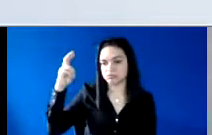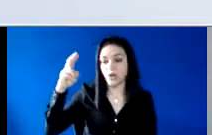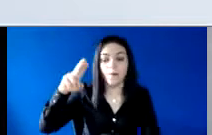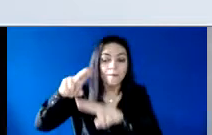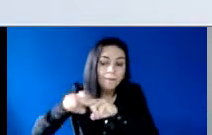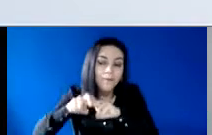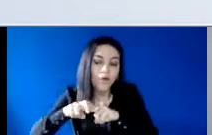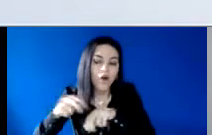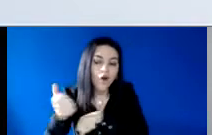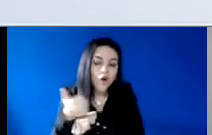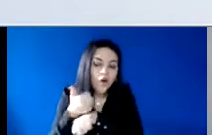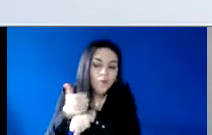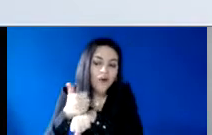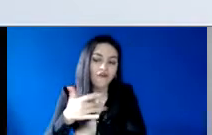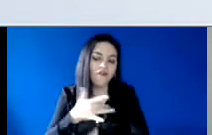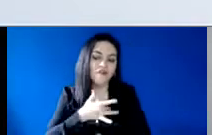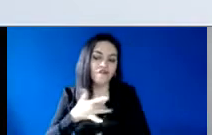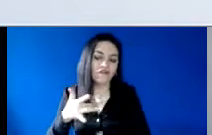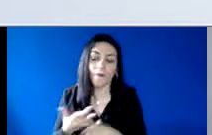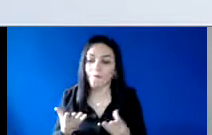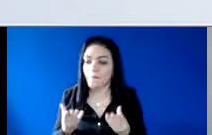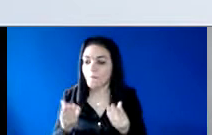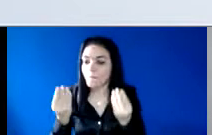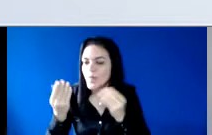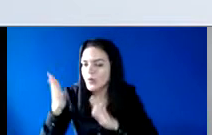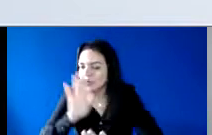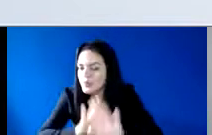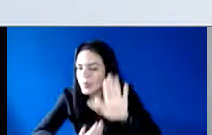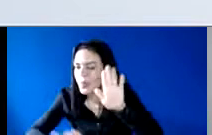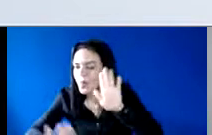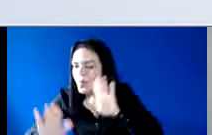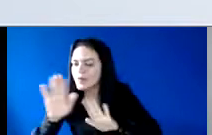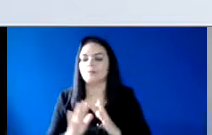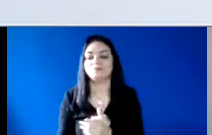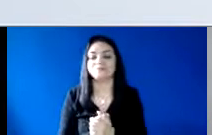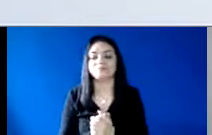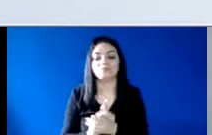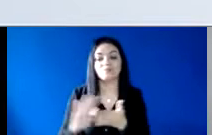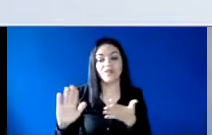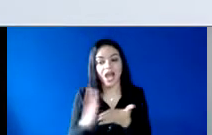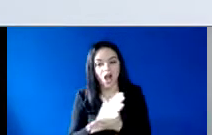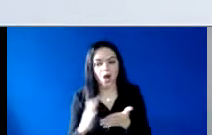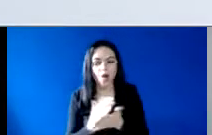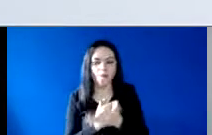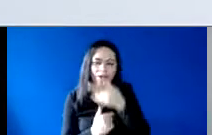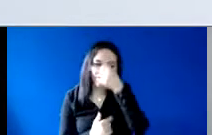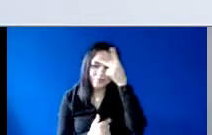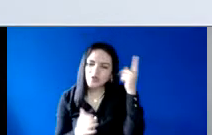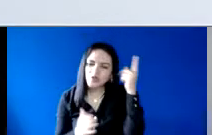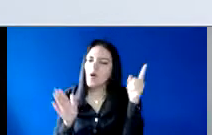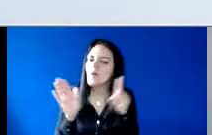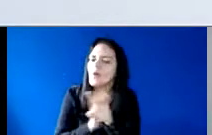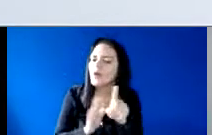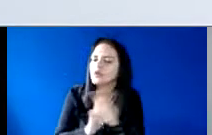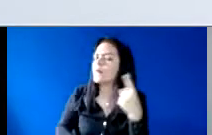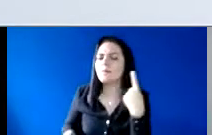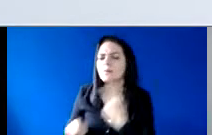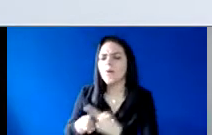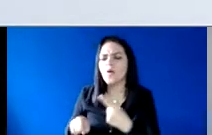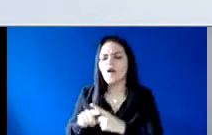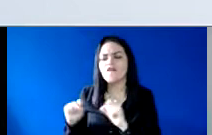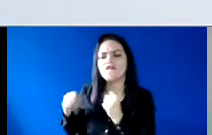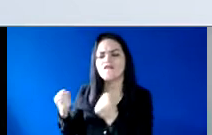de saúde ele tem que tomar muito cuidado. E algumas pessoas me perguntaram essa semana por que a Força Estadual de Saúde, que é um